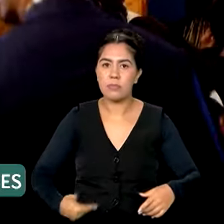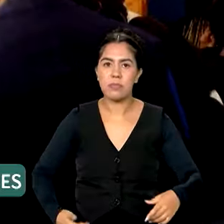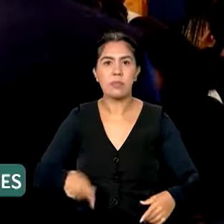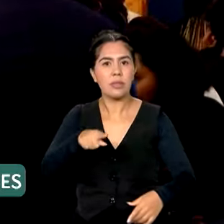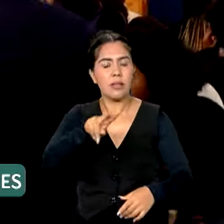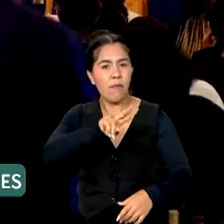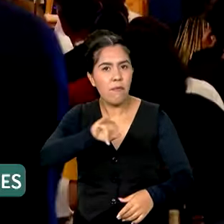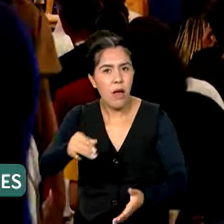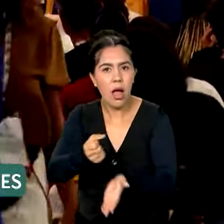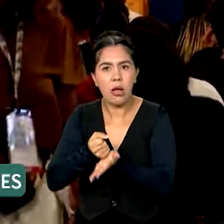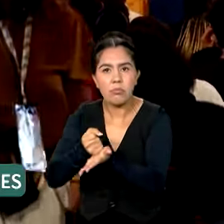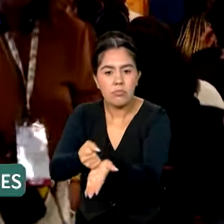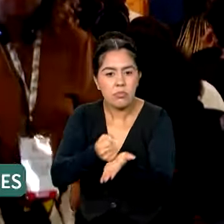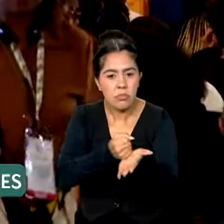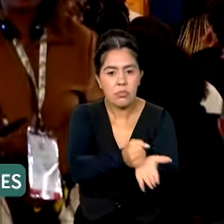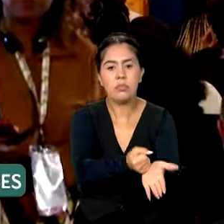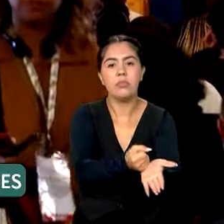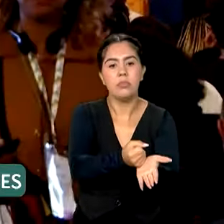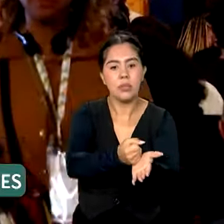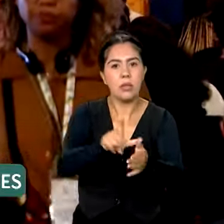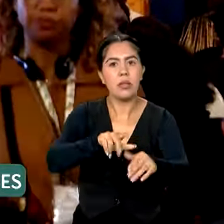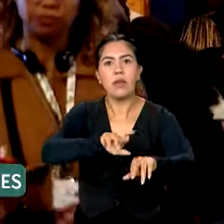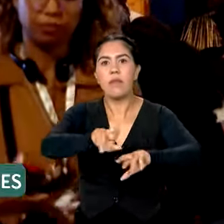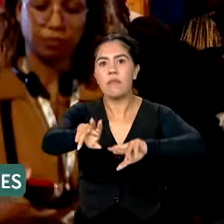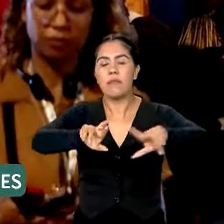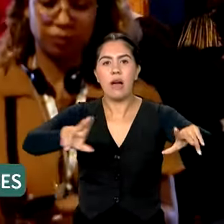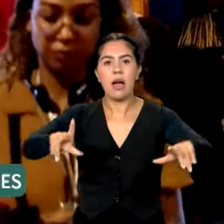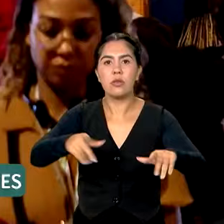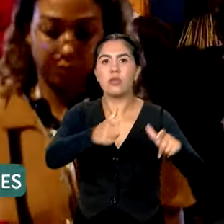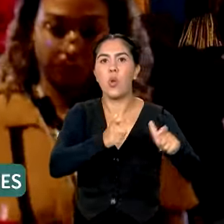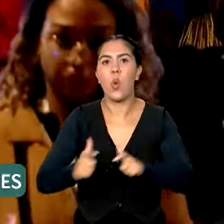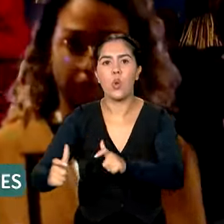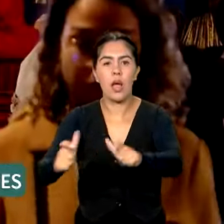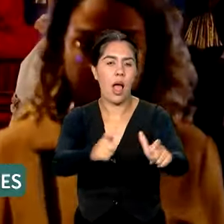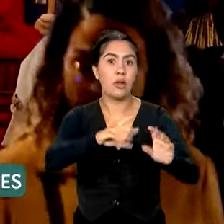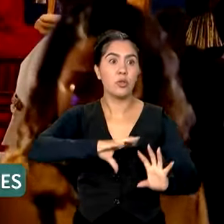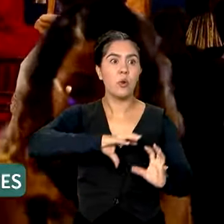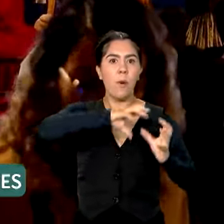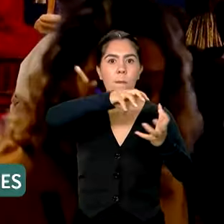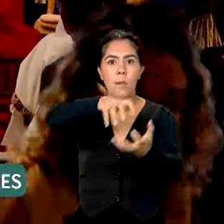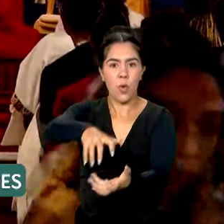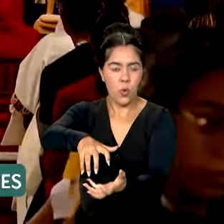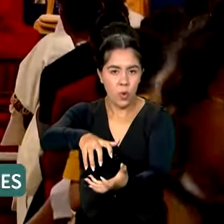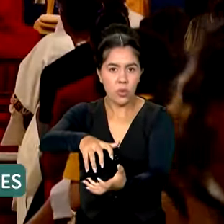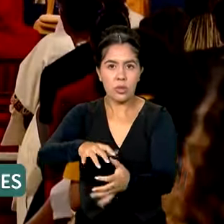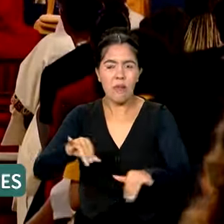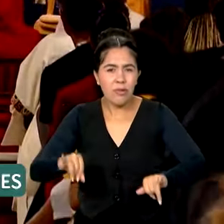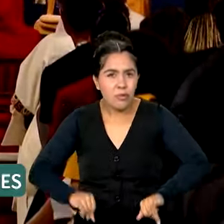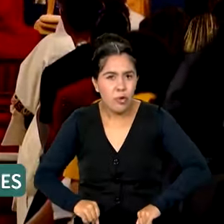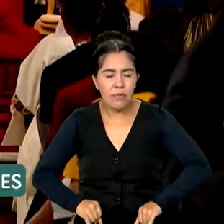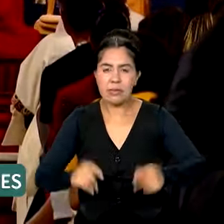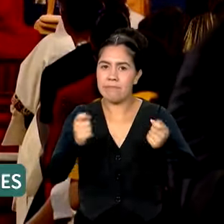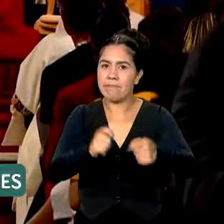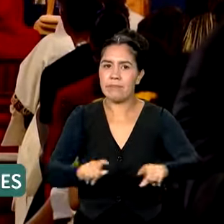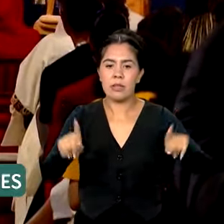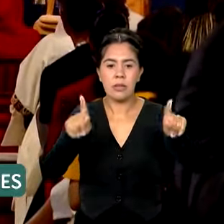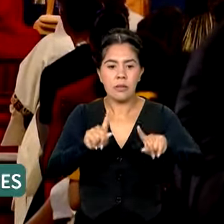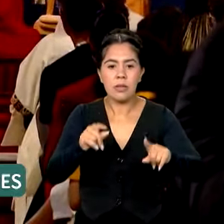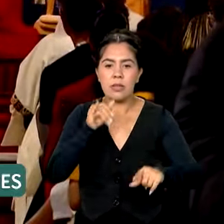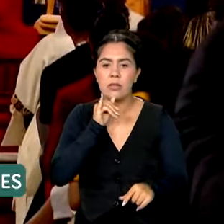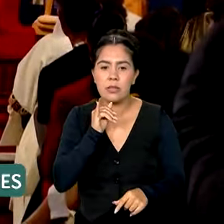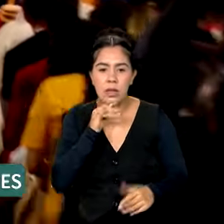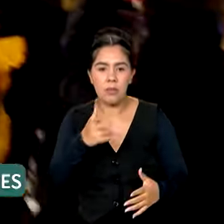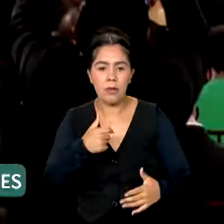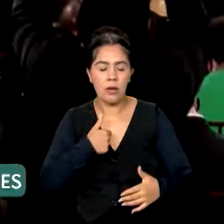muito as mulheres de diferentes lugares do mundo. Né? Elas não vão precisar mais sofrer queimaduras por estar cozinhando com